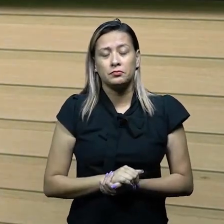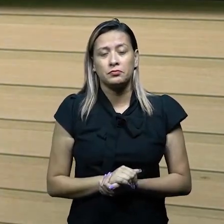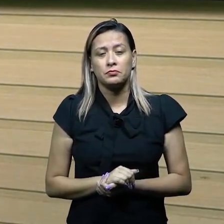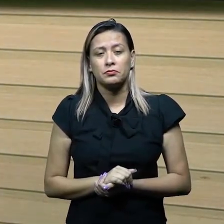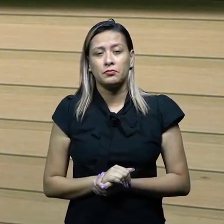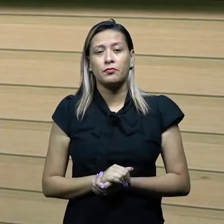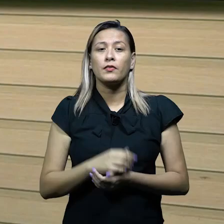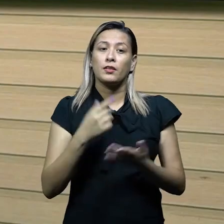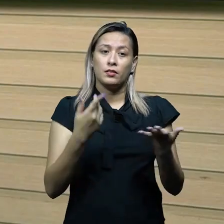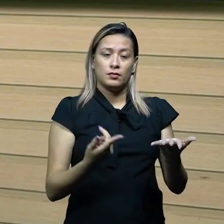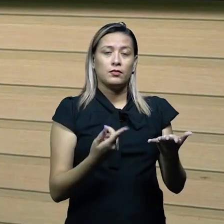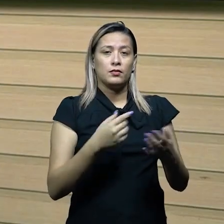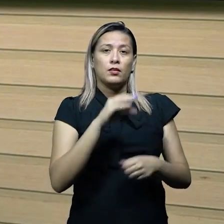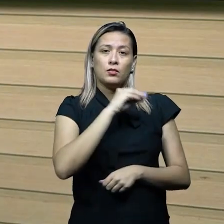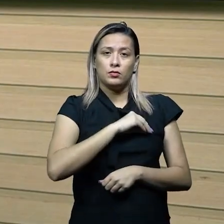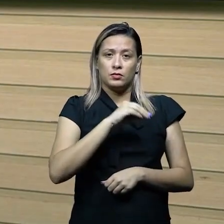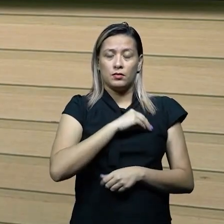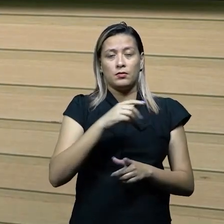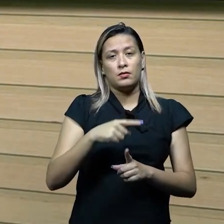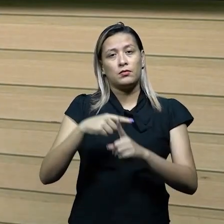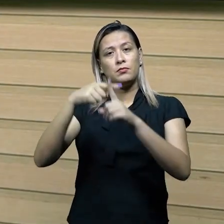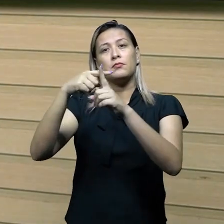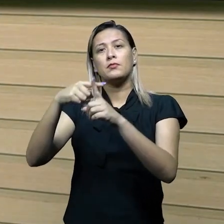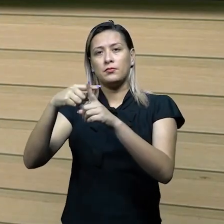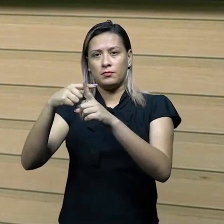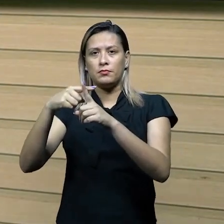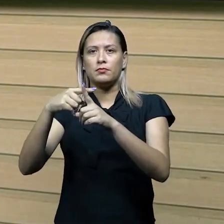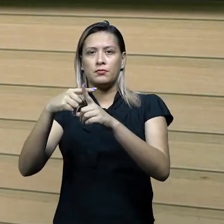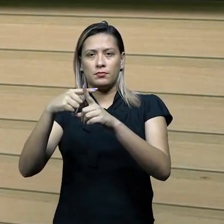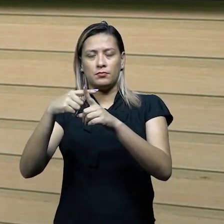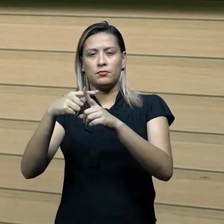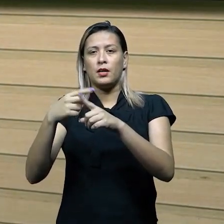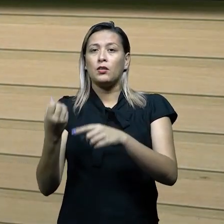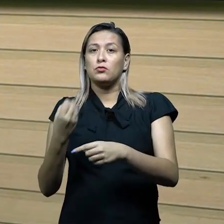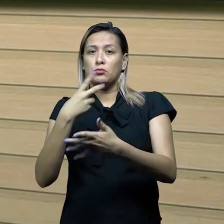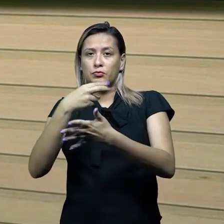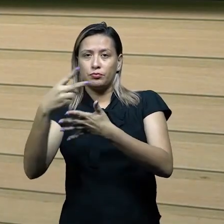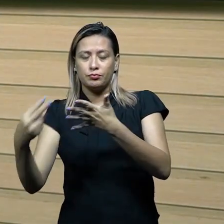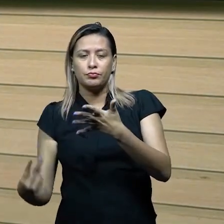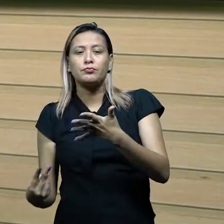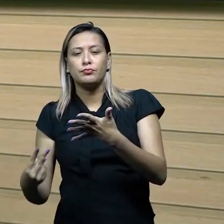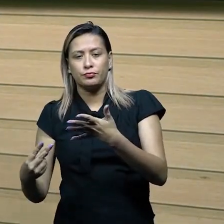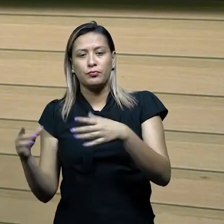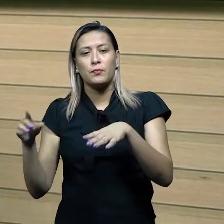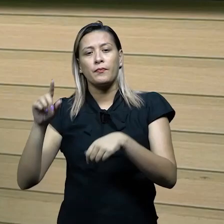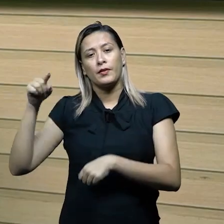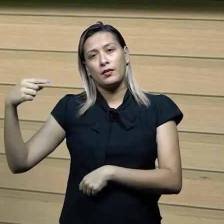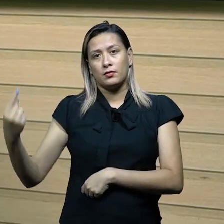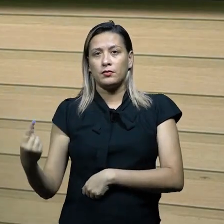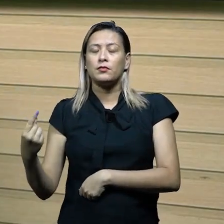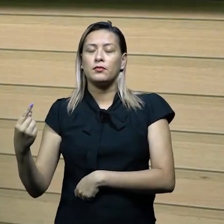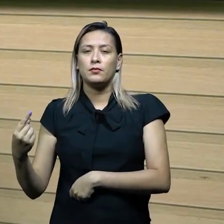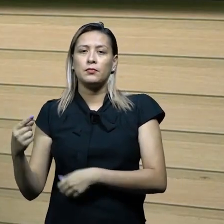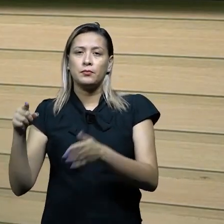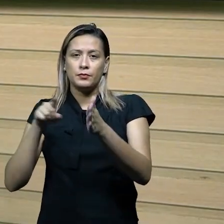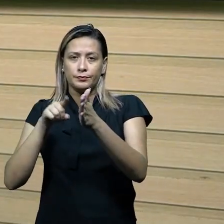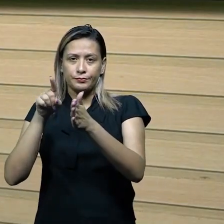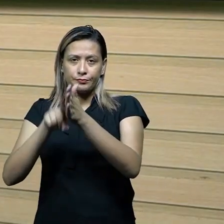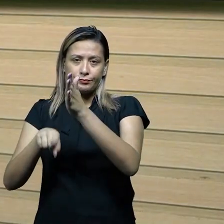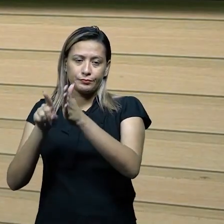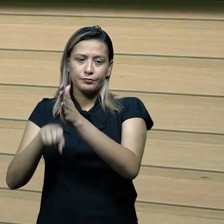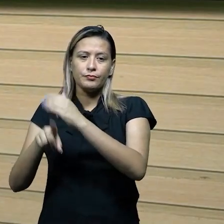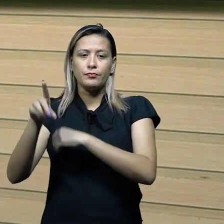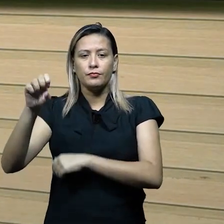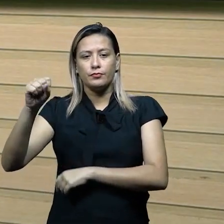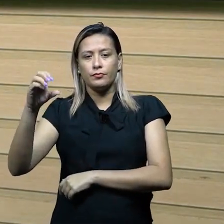seria um benefício. E aí o que vai fazer? Vai pegar o salário, ia somar os benefícios e ia tirar o desconto. Ou seja, essa equaçãozinha bem aqui. Isso